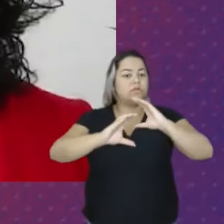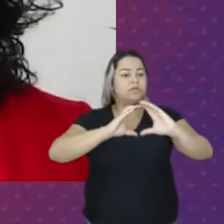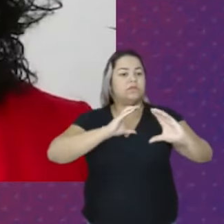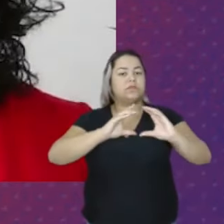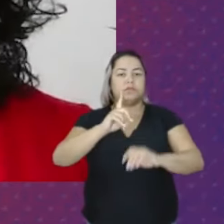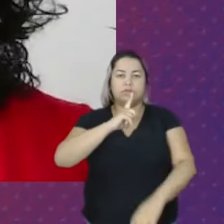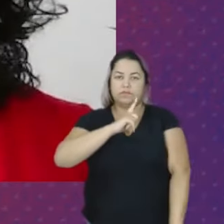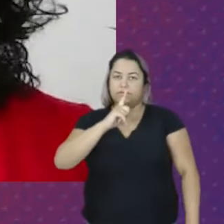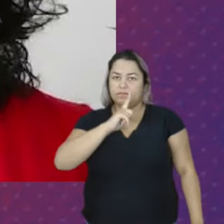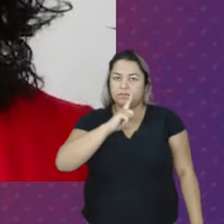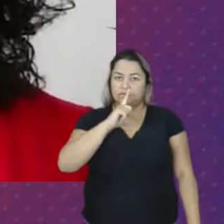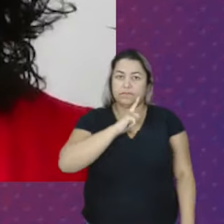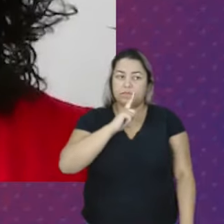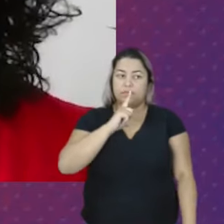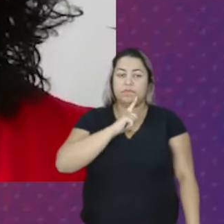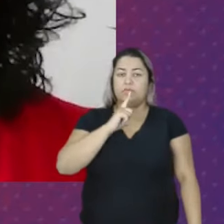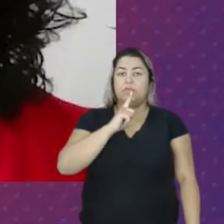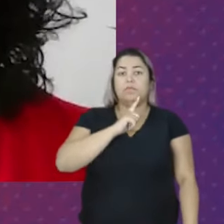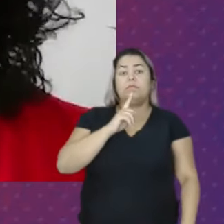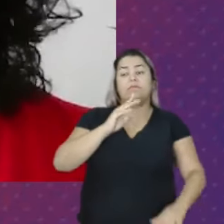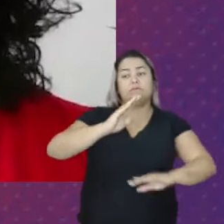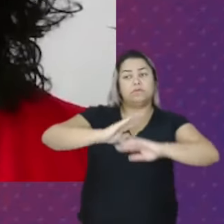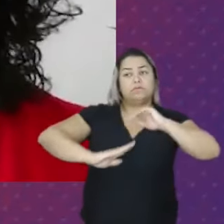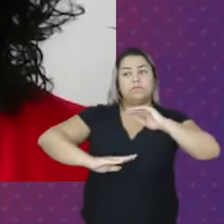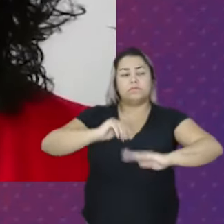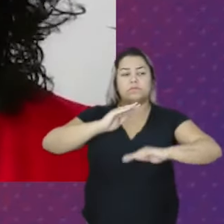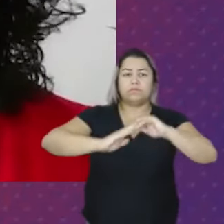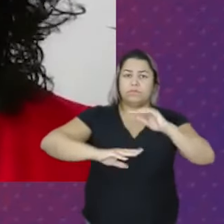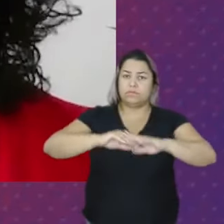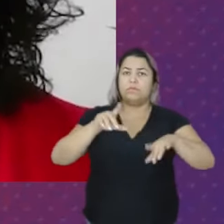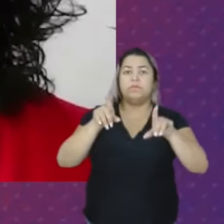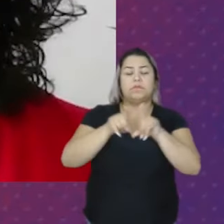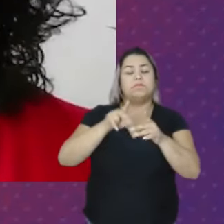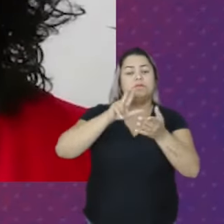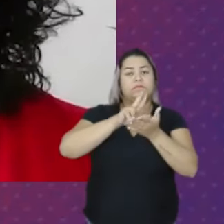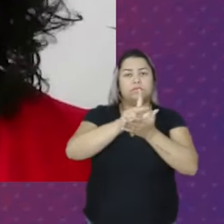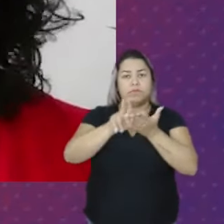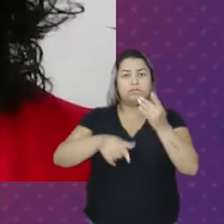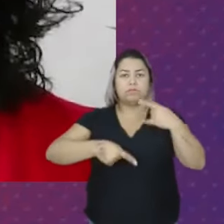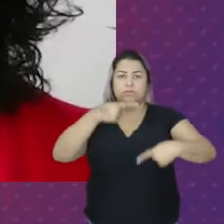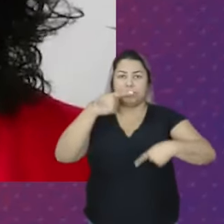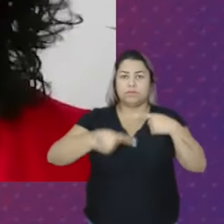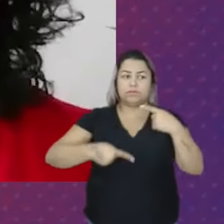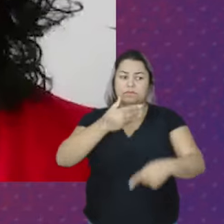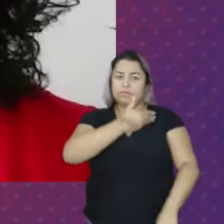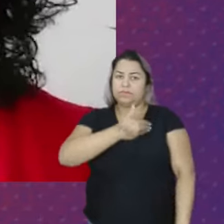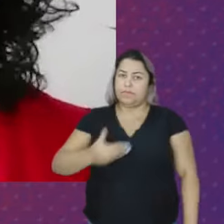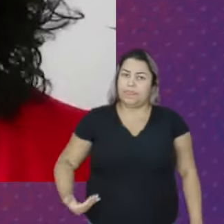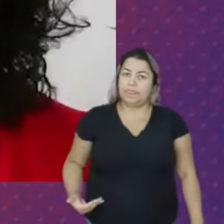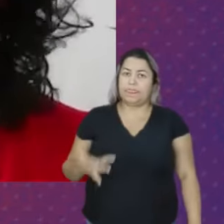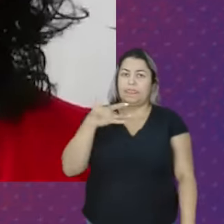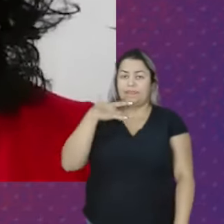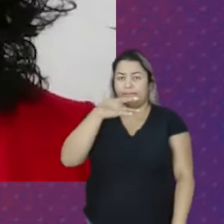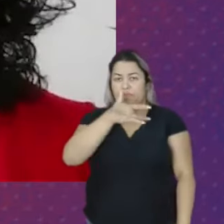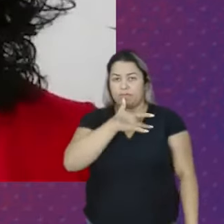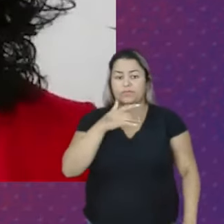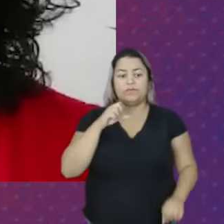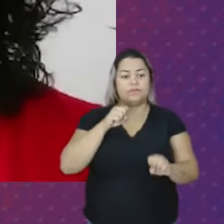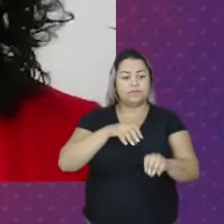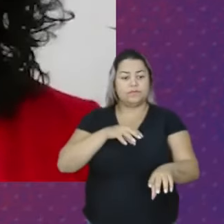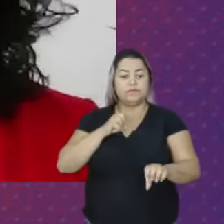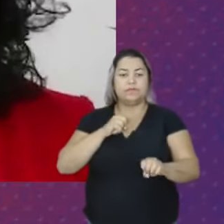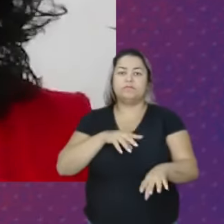comunicação dos profissionais que atuam nas diversas políticas públicas de saúde, ou de educação,